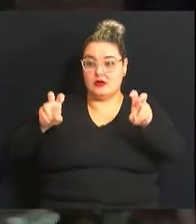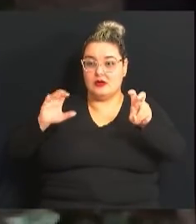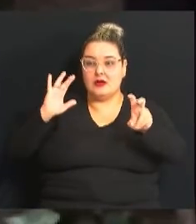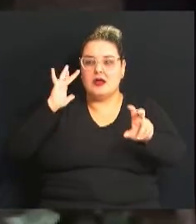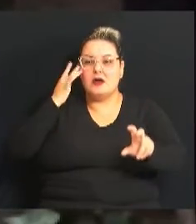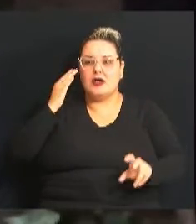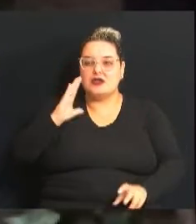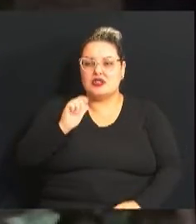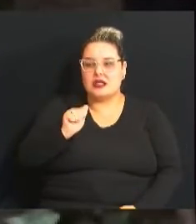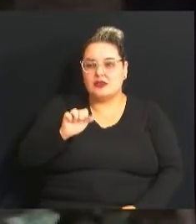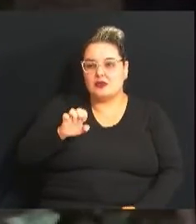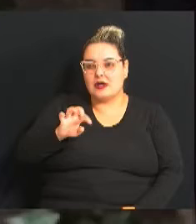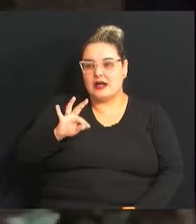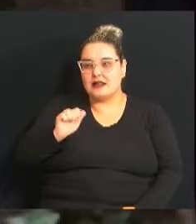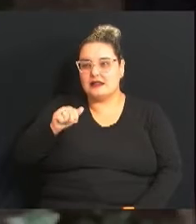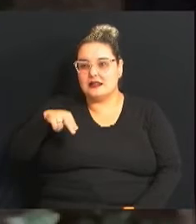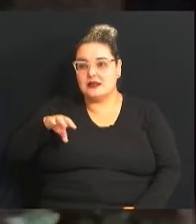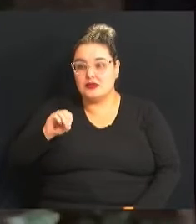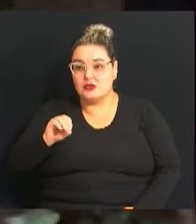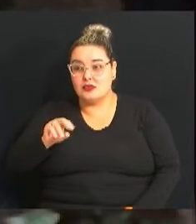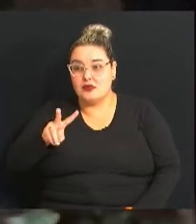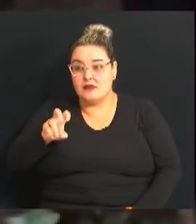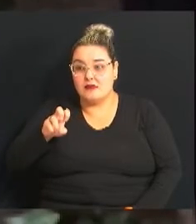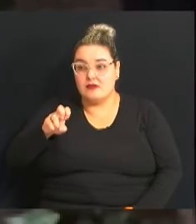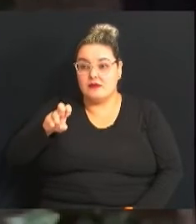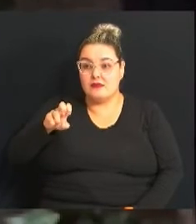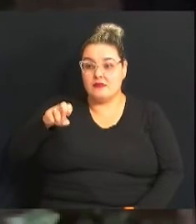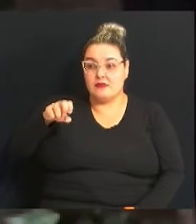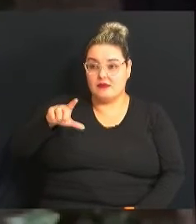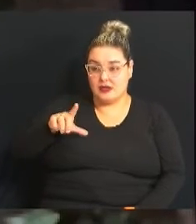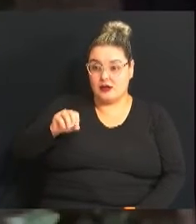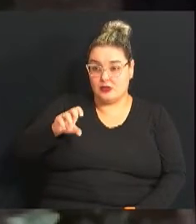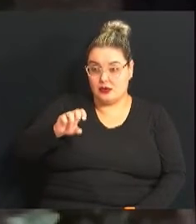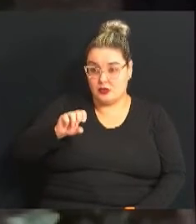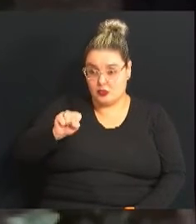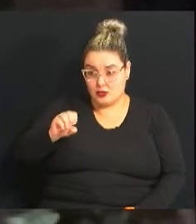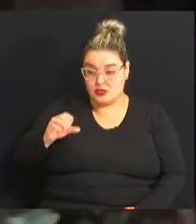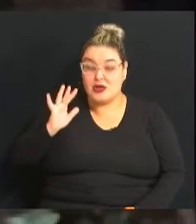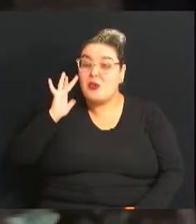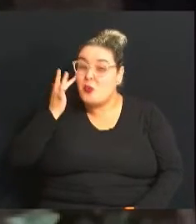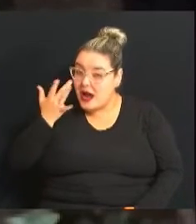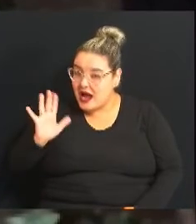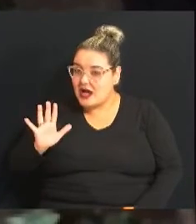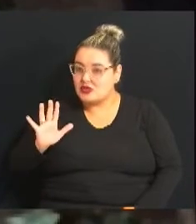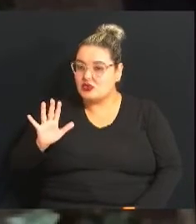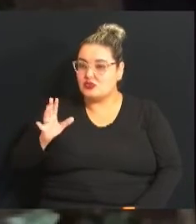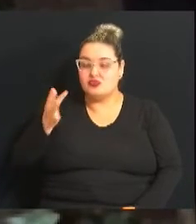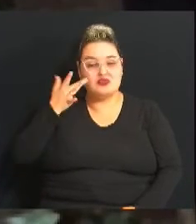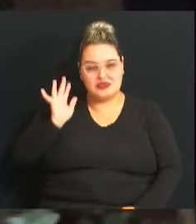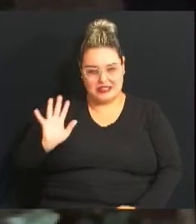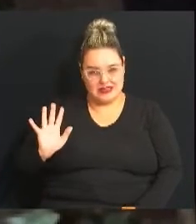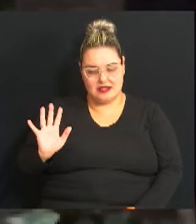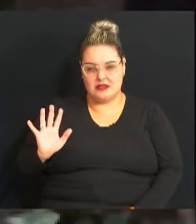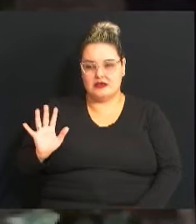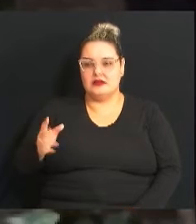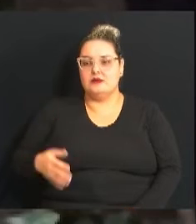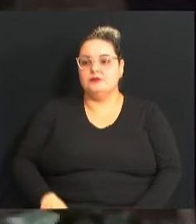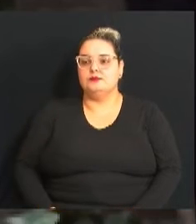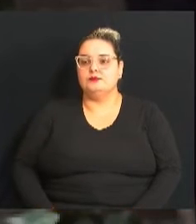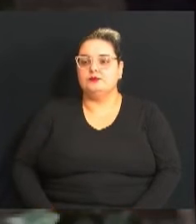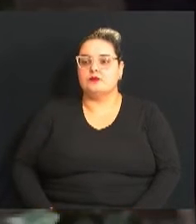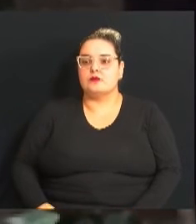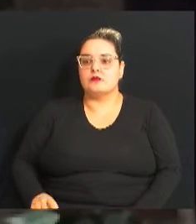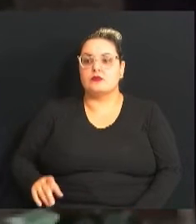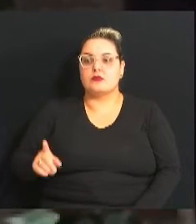Veloso, desculpa agora também se eu não sei citar corretamente o autor da frase, eu acho que é do Caetano Veloso. Ele fala assim: eu não espero